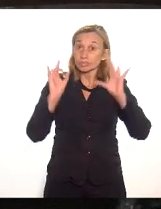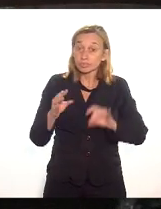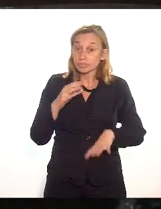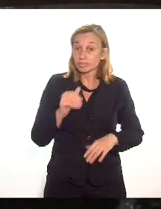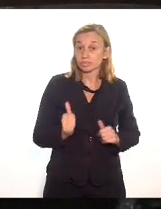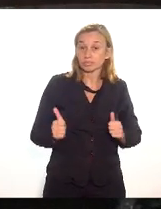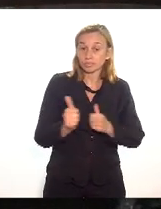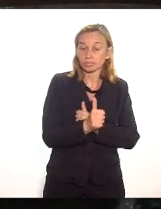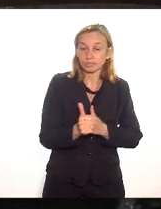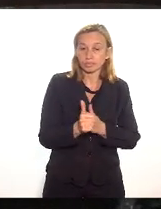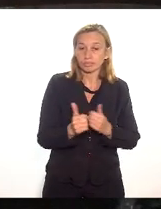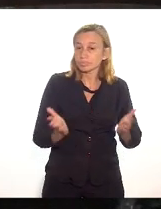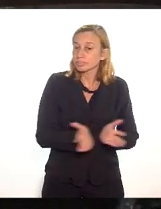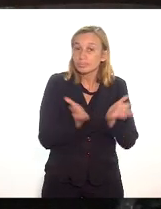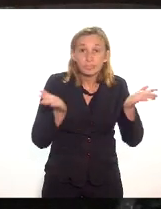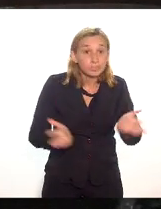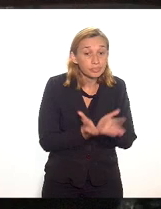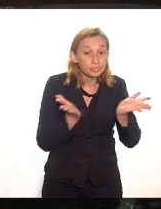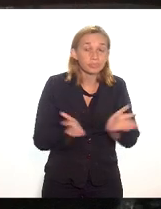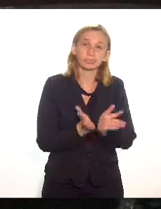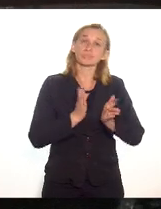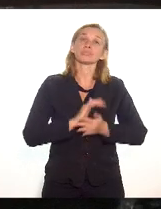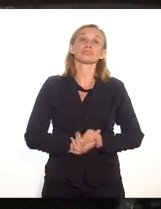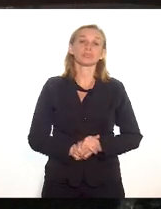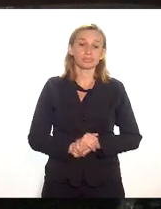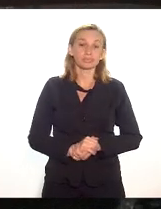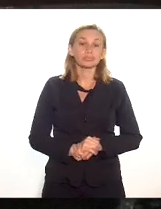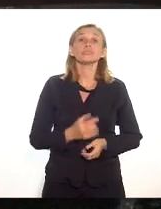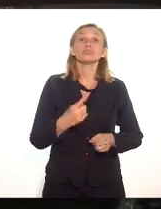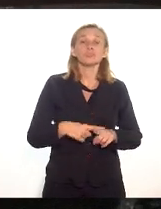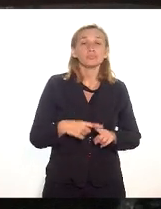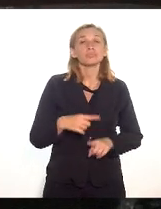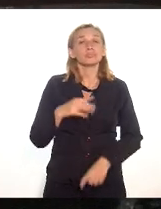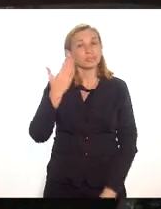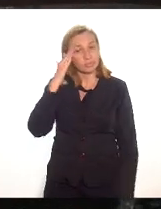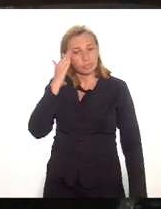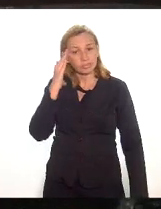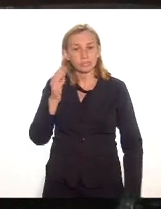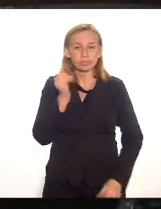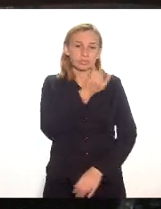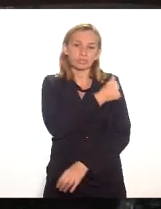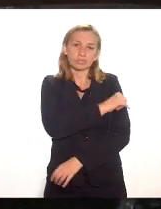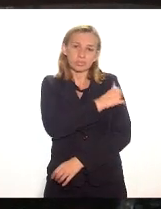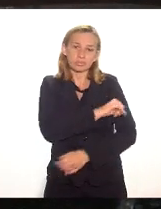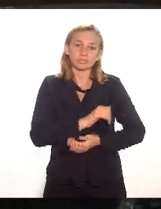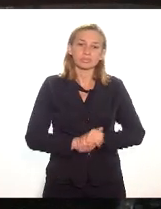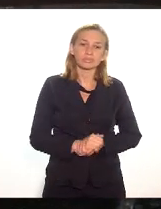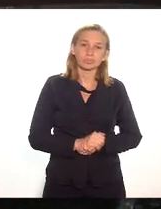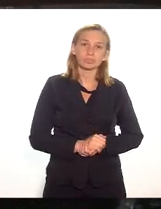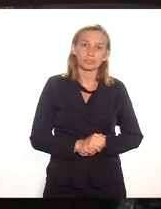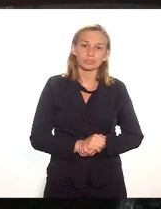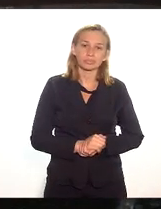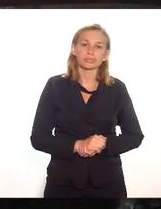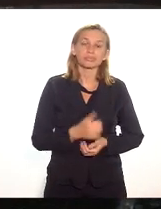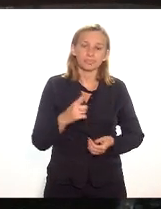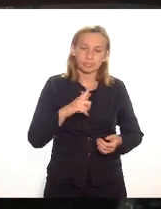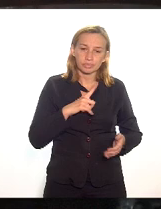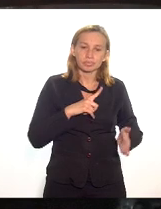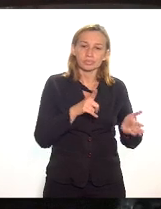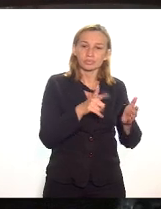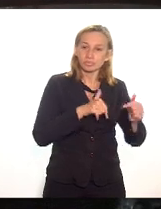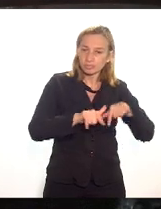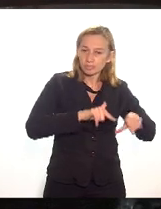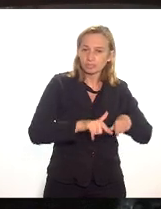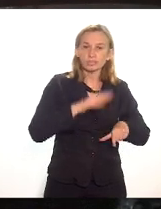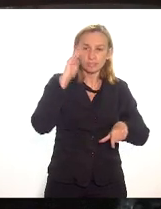enfrentamento à miséria e combate à extrema pobreza, porque entendemos que o Rio de Janeiro tem um papel